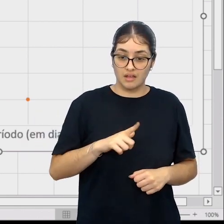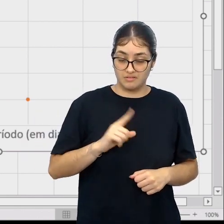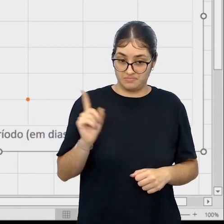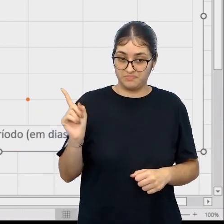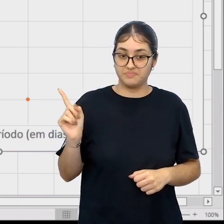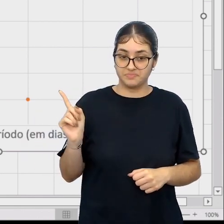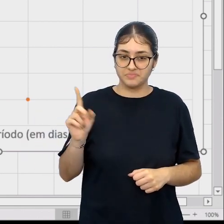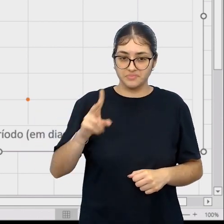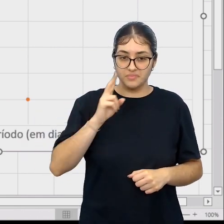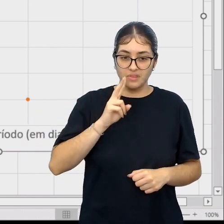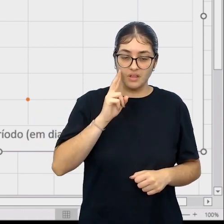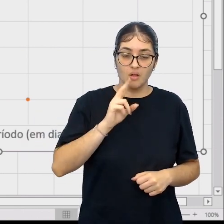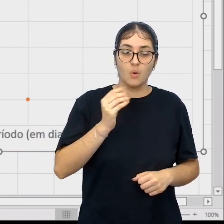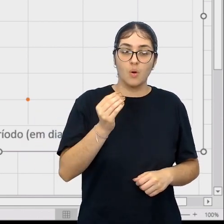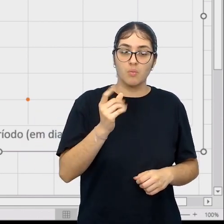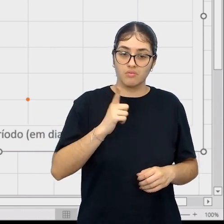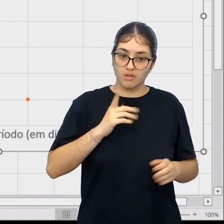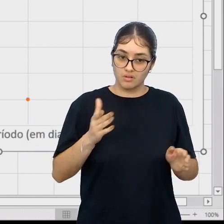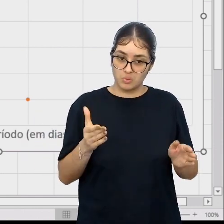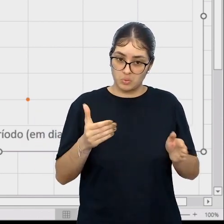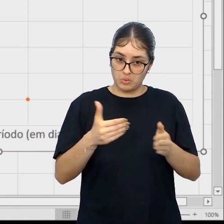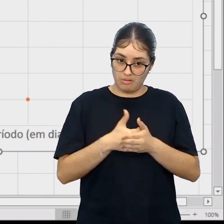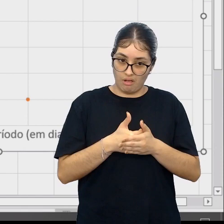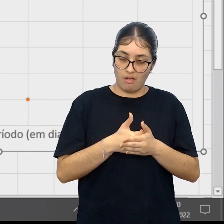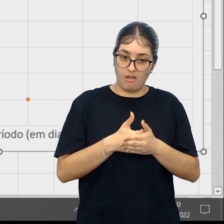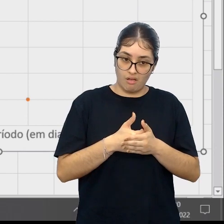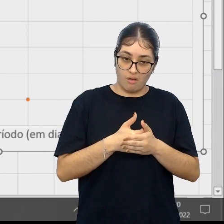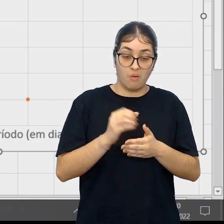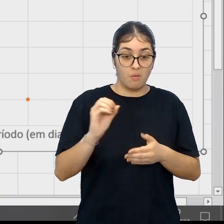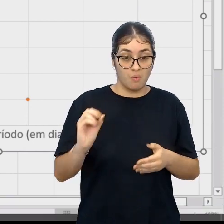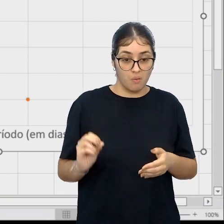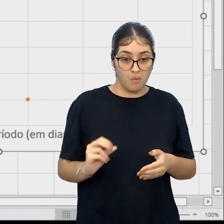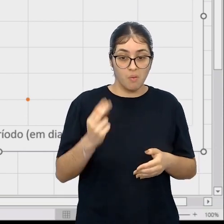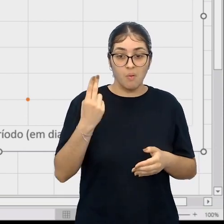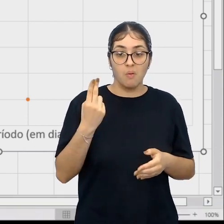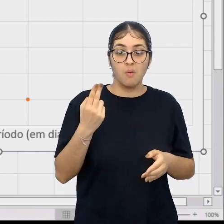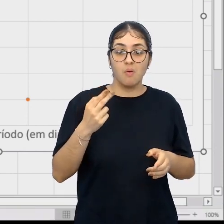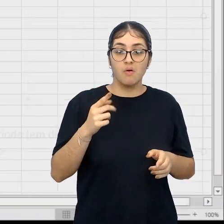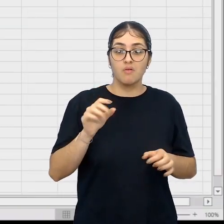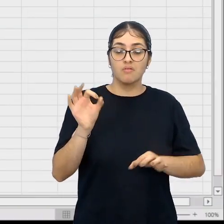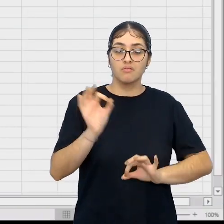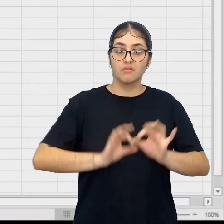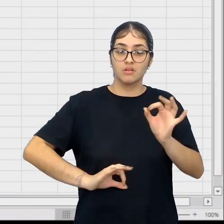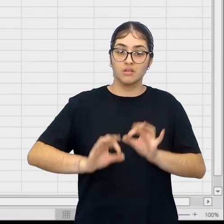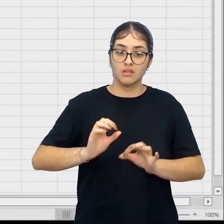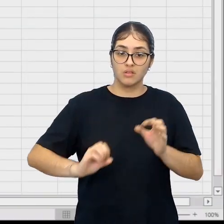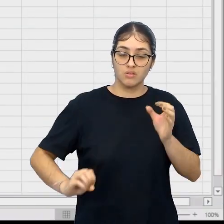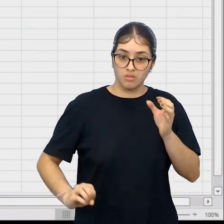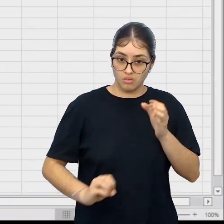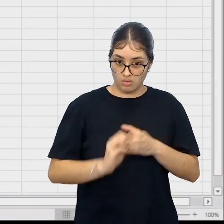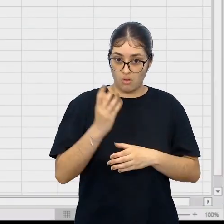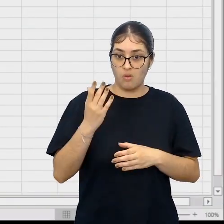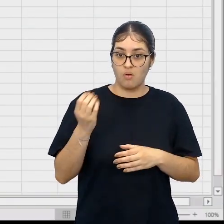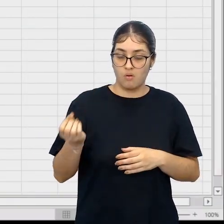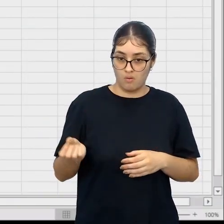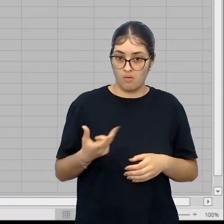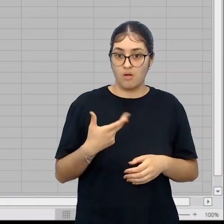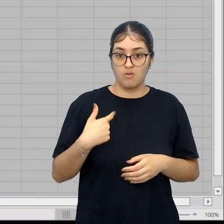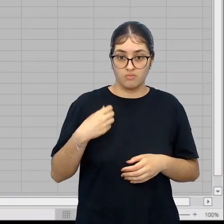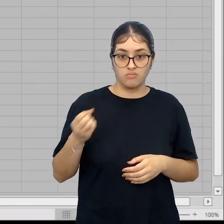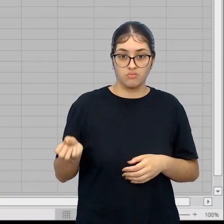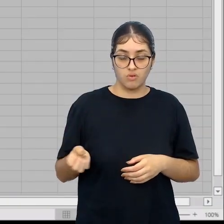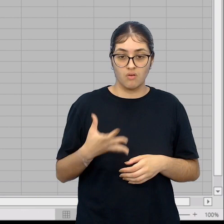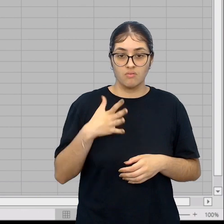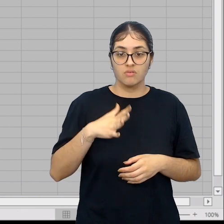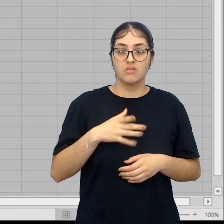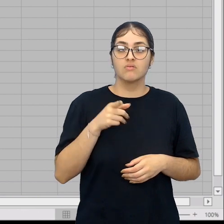vendo? Ou a gente pode ocultar essa coluna do máximo e do mínimo, ou a gente pode vir aqui e criar uma nova planilha. Certo. Tá? Eu vou criar uma nova planilha